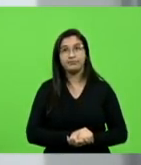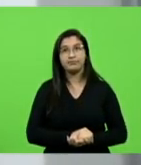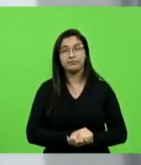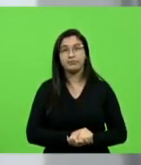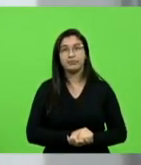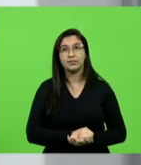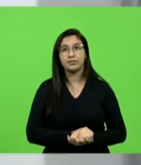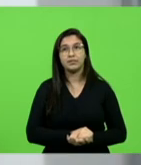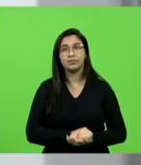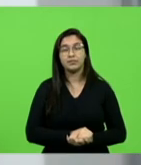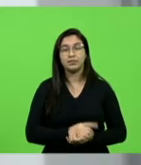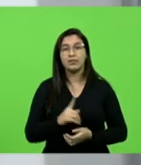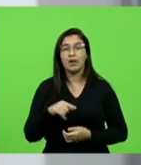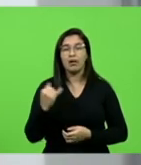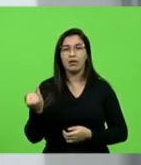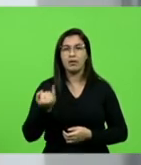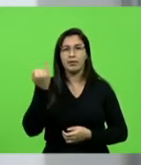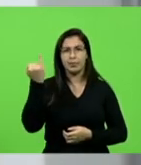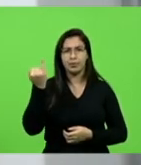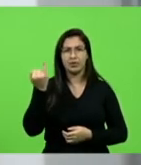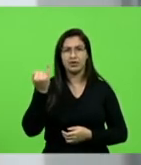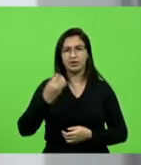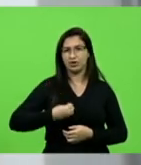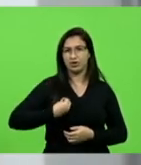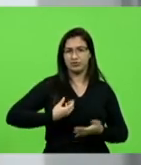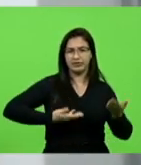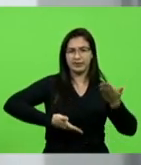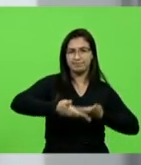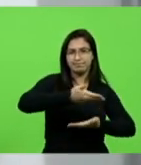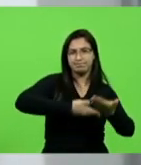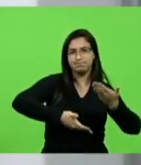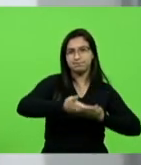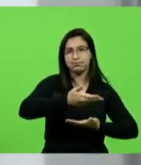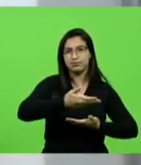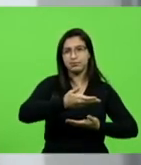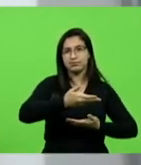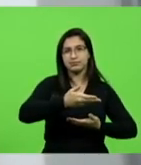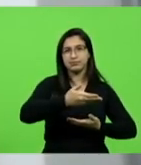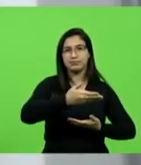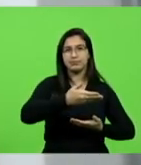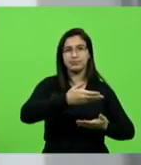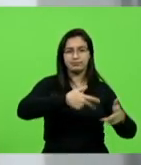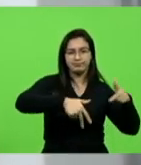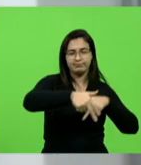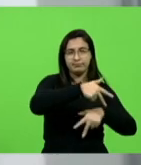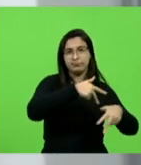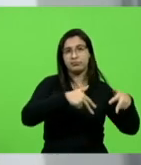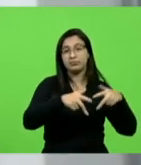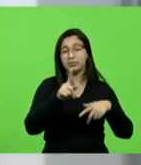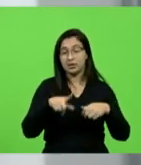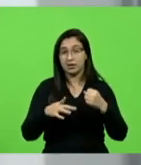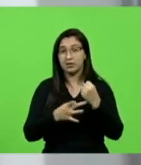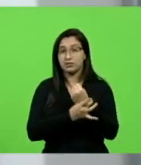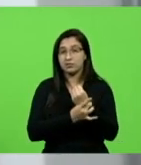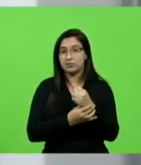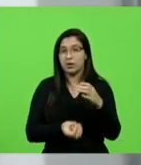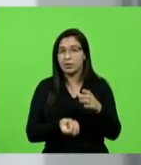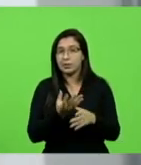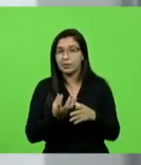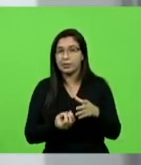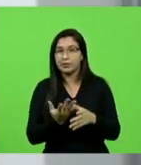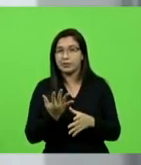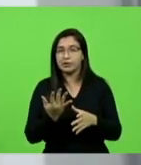A importância dessa convivência comunitária está ligada à garantia e à produção de